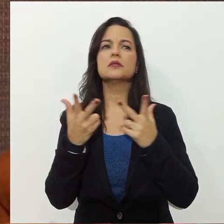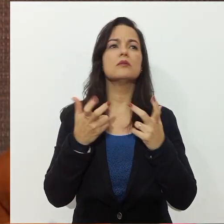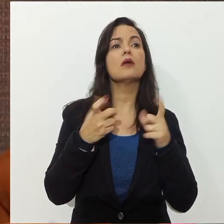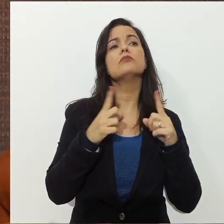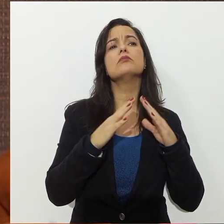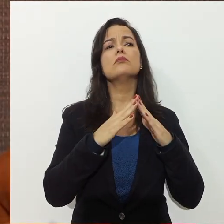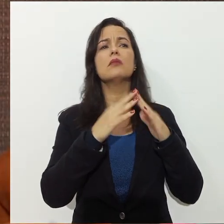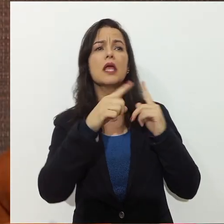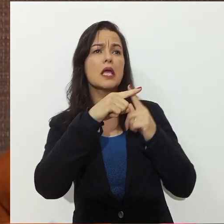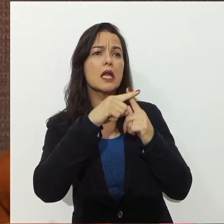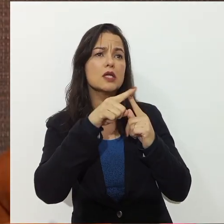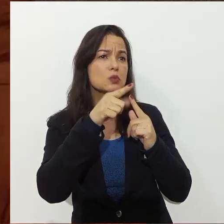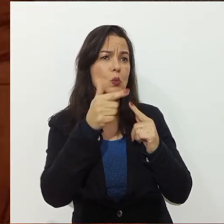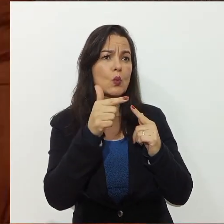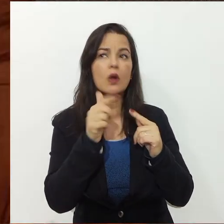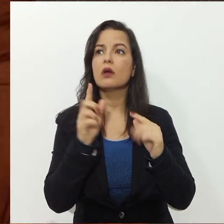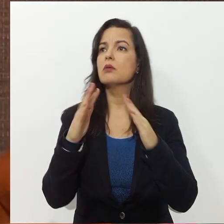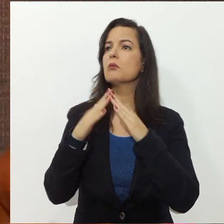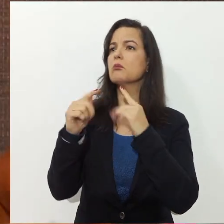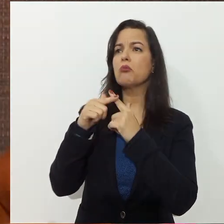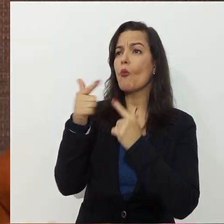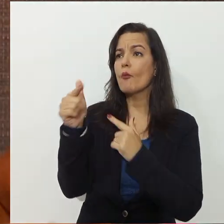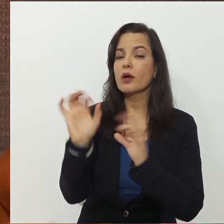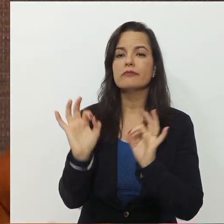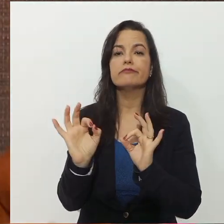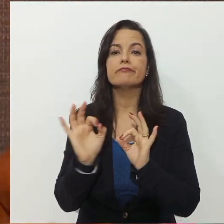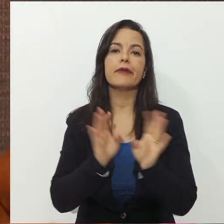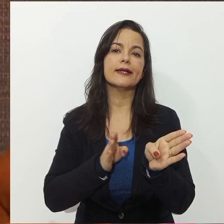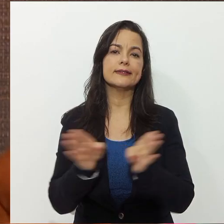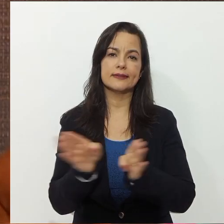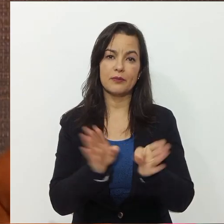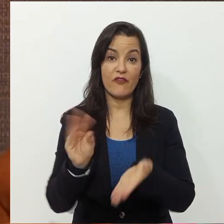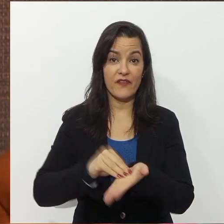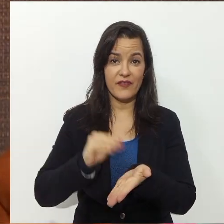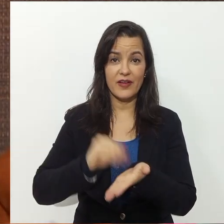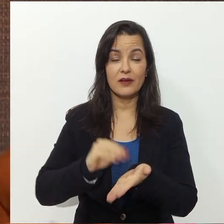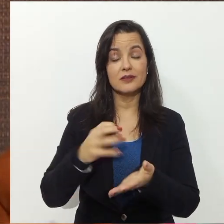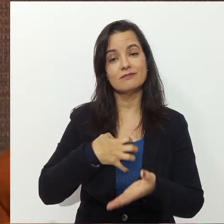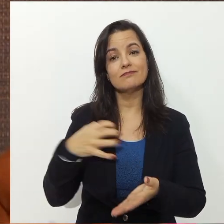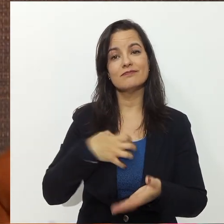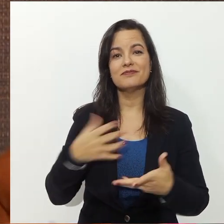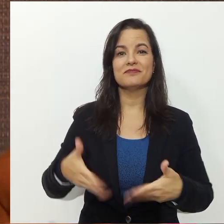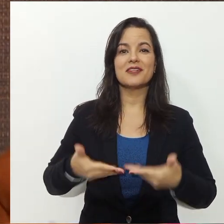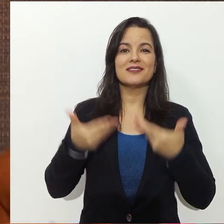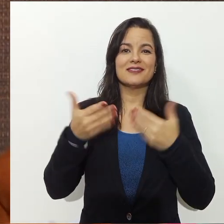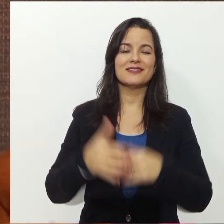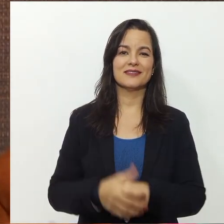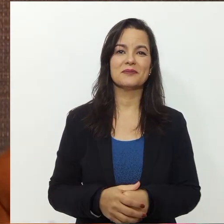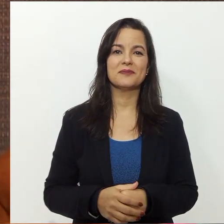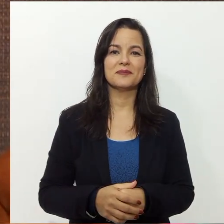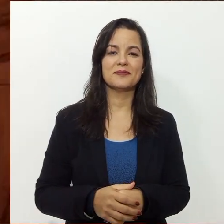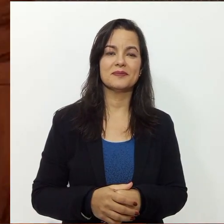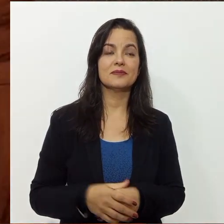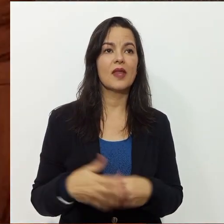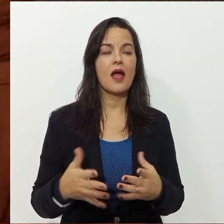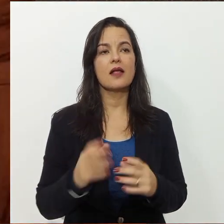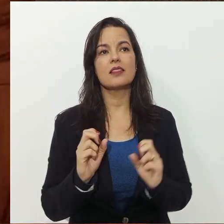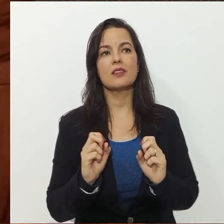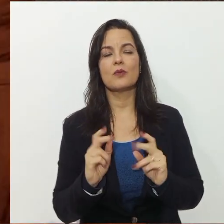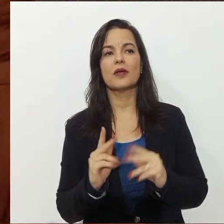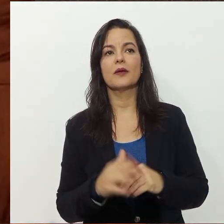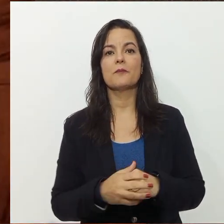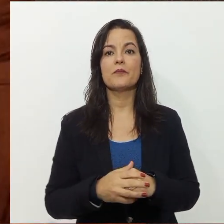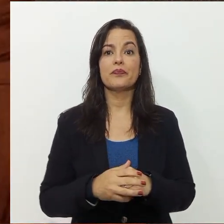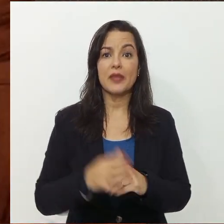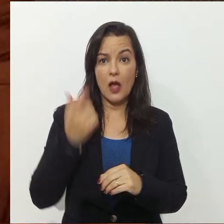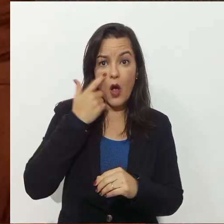tinha esse acesso. Então, foi um fator motivador também. E olha só, gente, não é